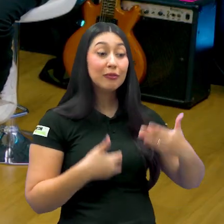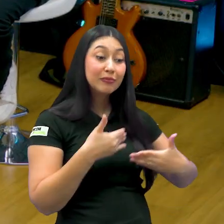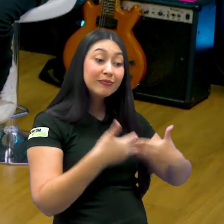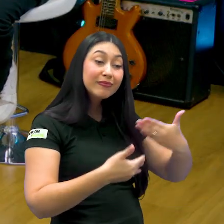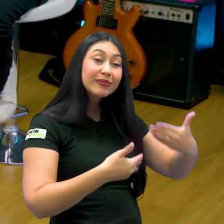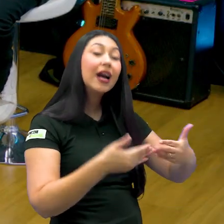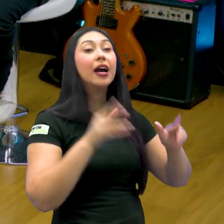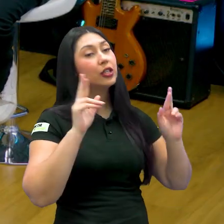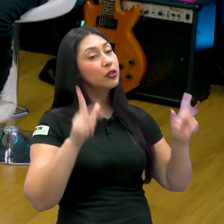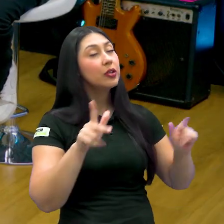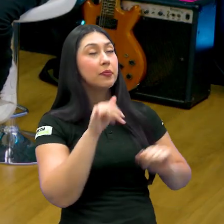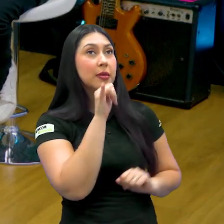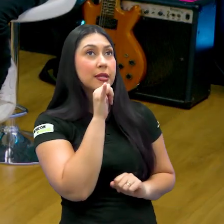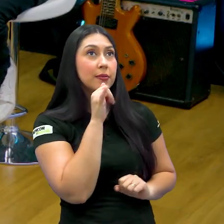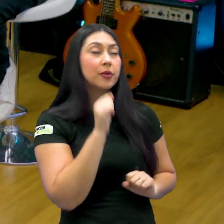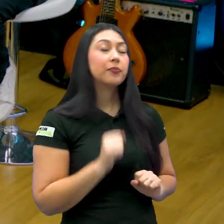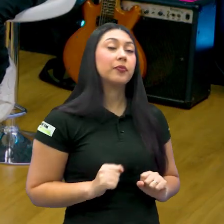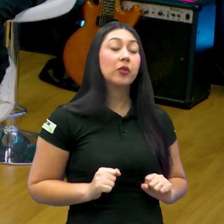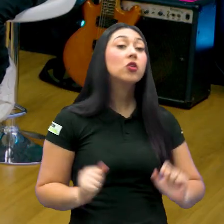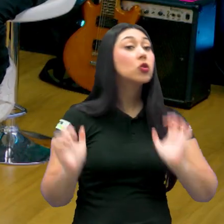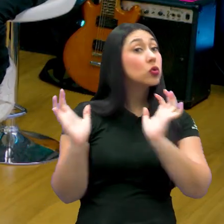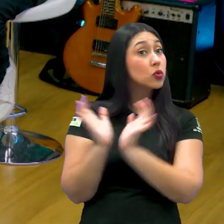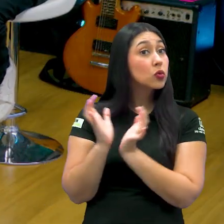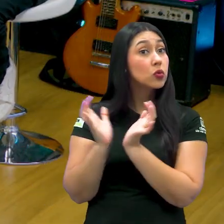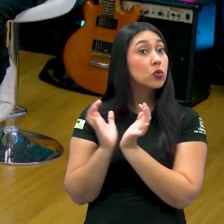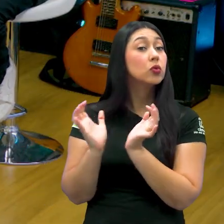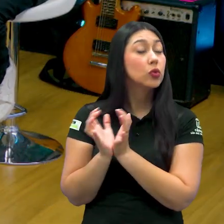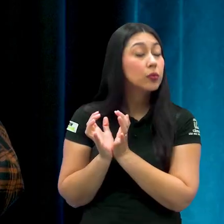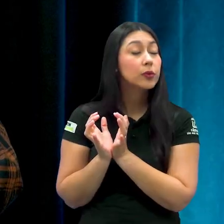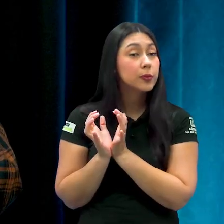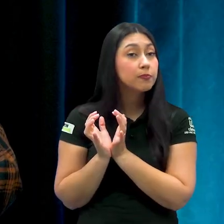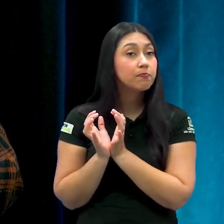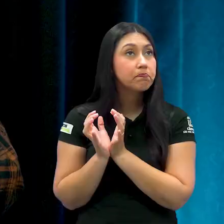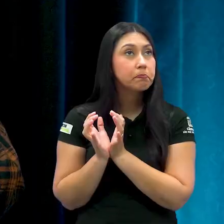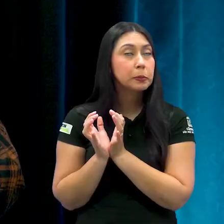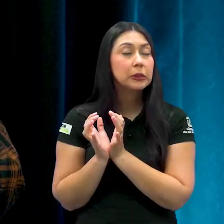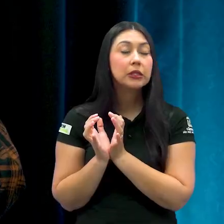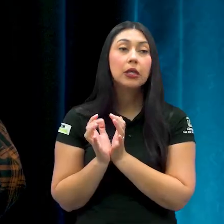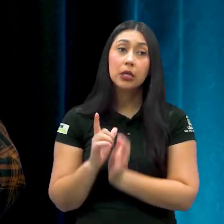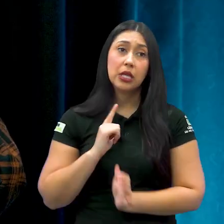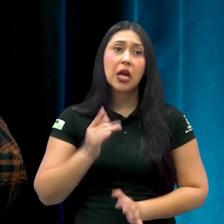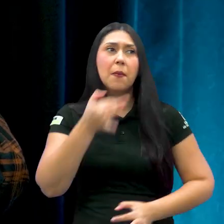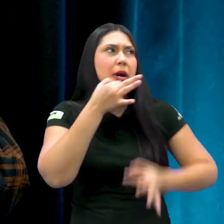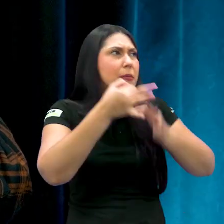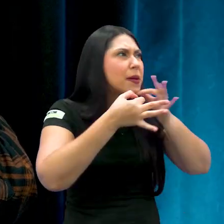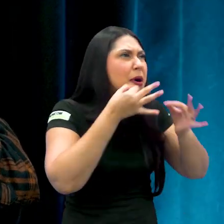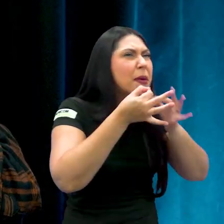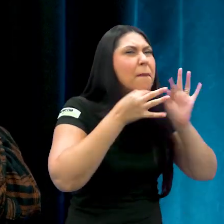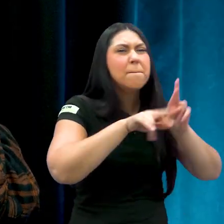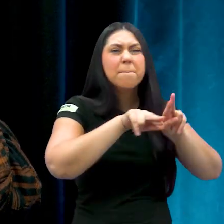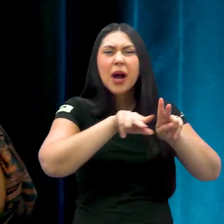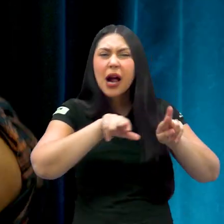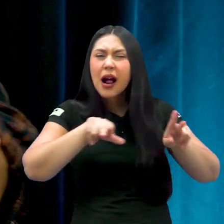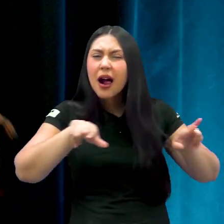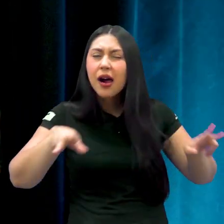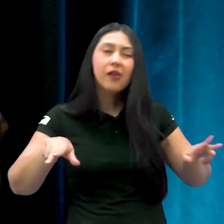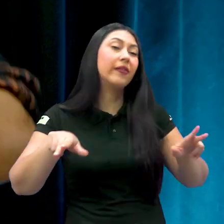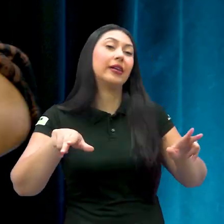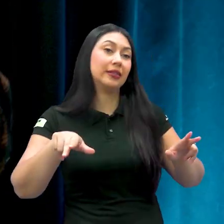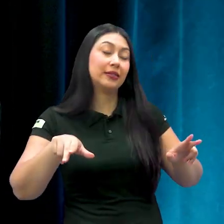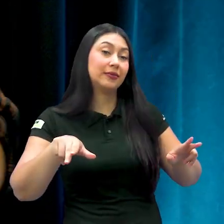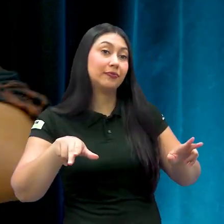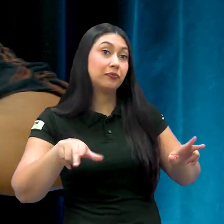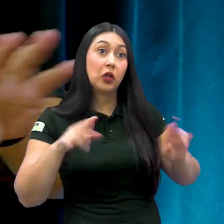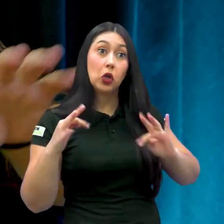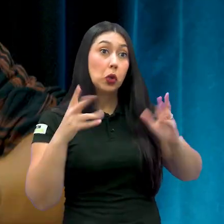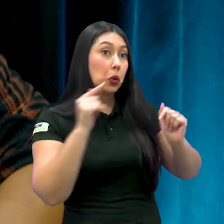processo... Cara, é uma diferença. Por exemplo, quando você está em banda, você tem várias opiniões, todo mundo ali